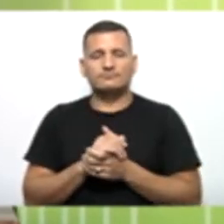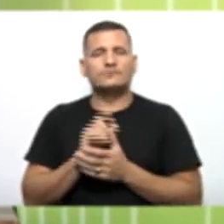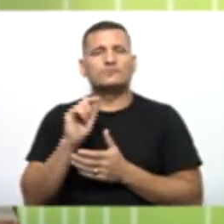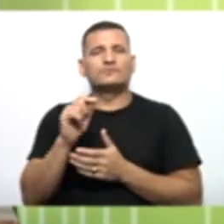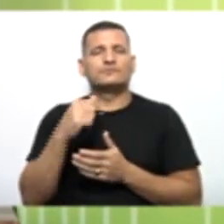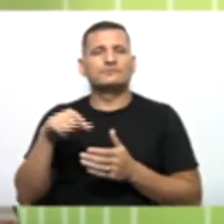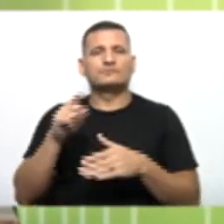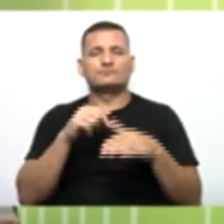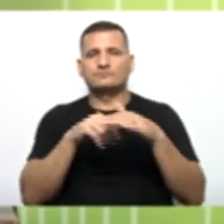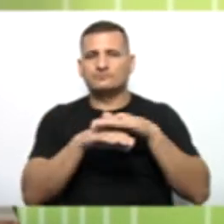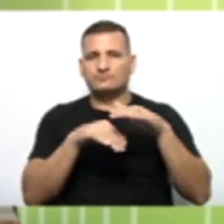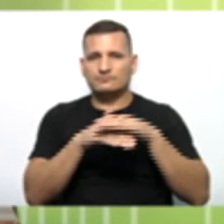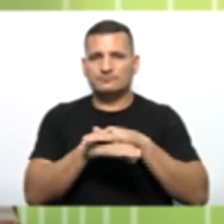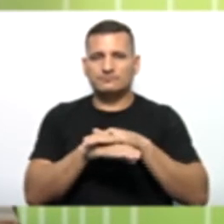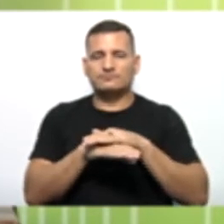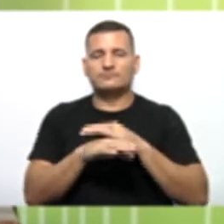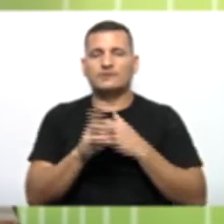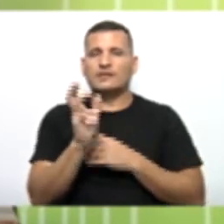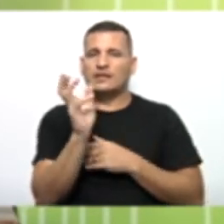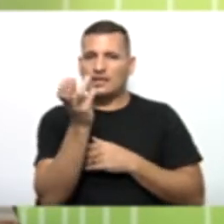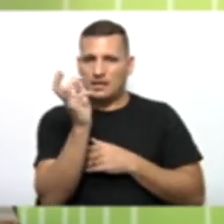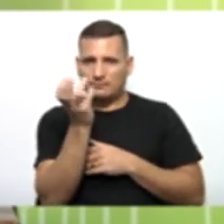armazenando lâmpadas